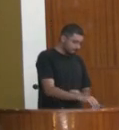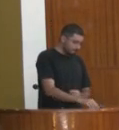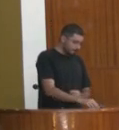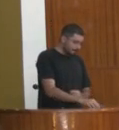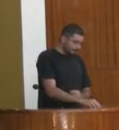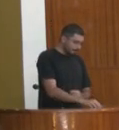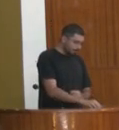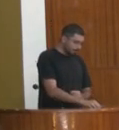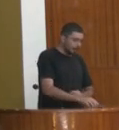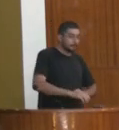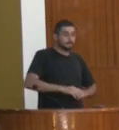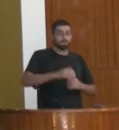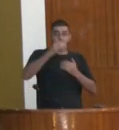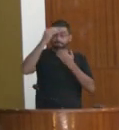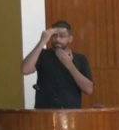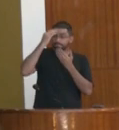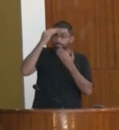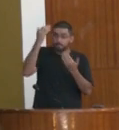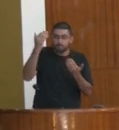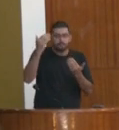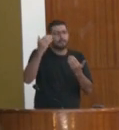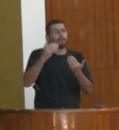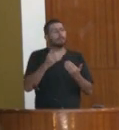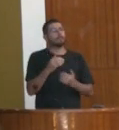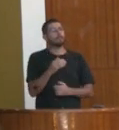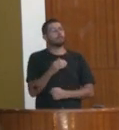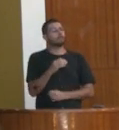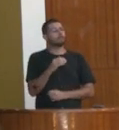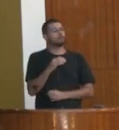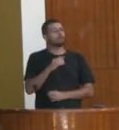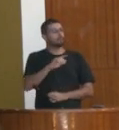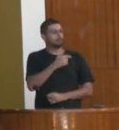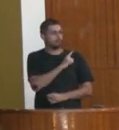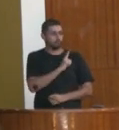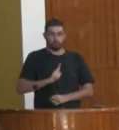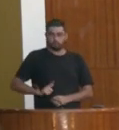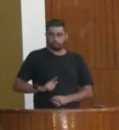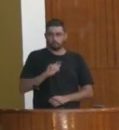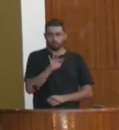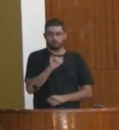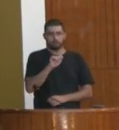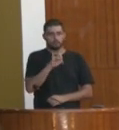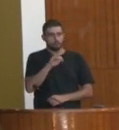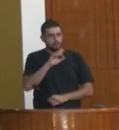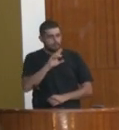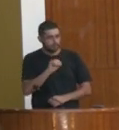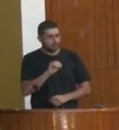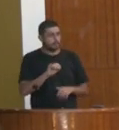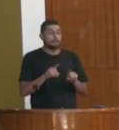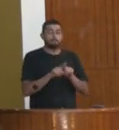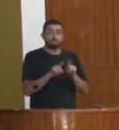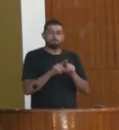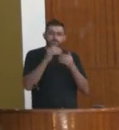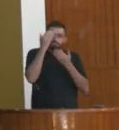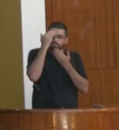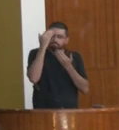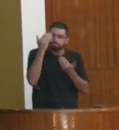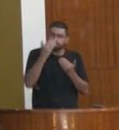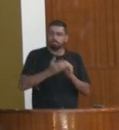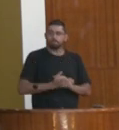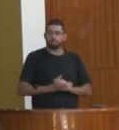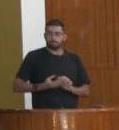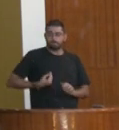Gostaria de agradecer e registrar a presença do vereador Fábio Buchecha, presente. Também gostaria de agradecer